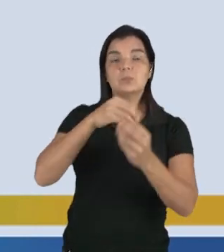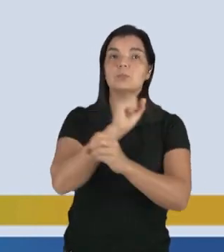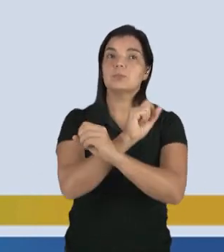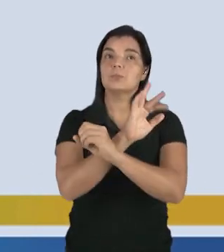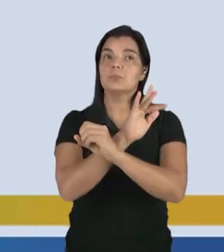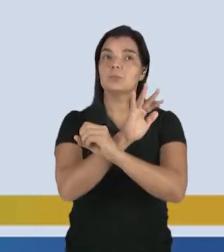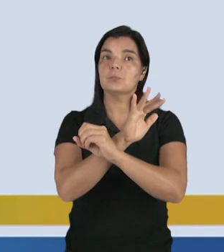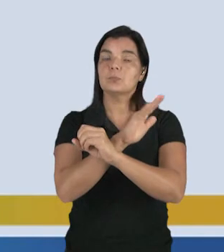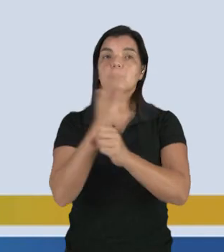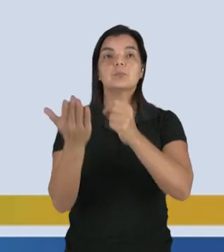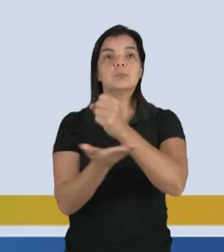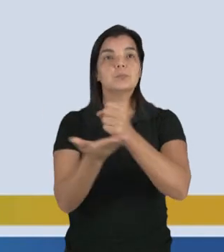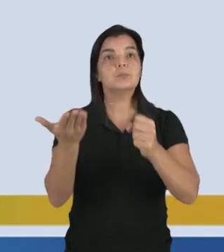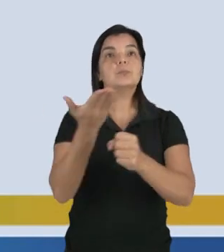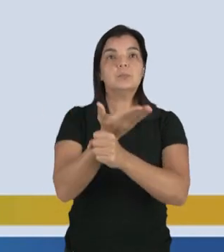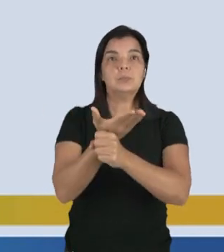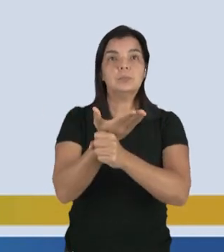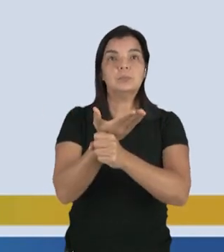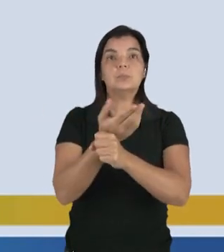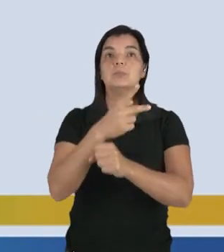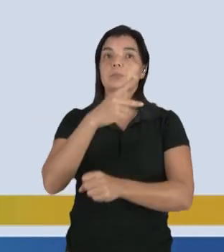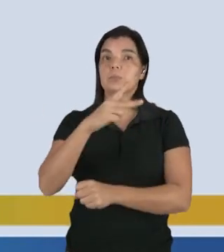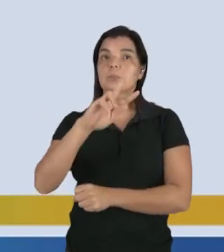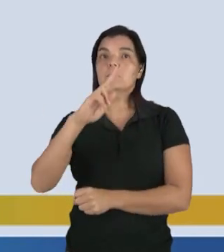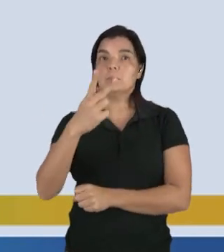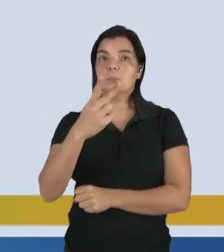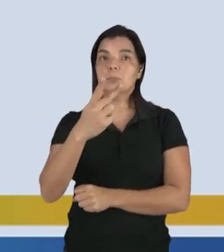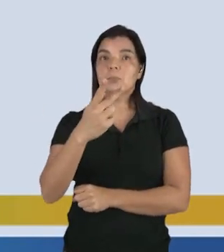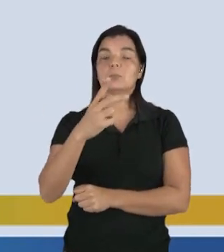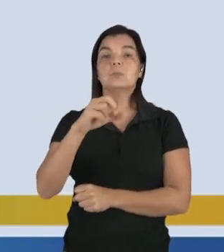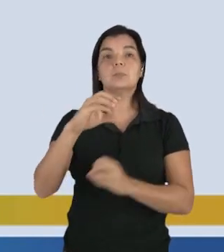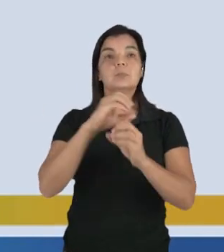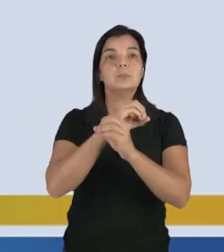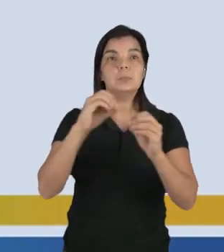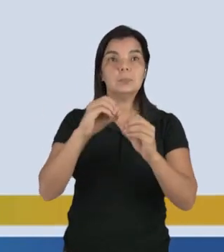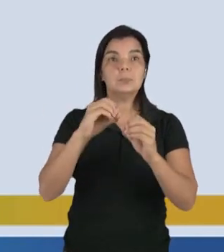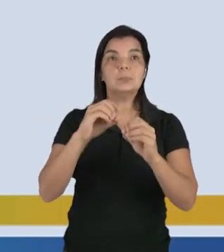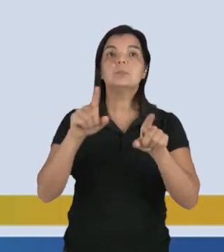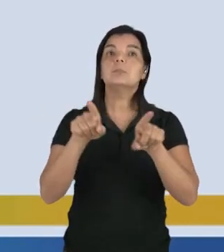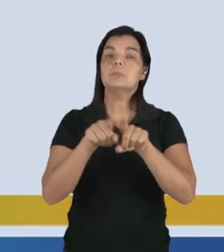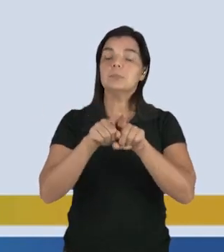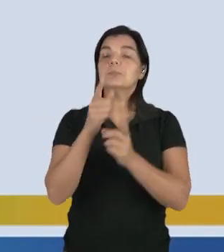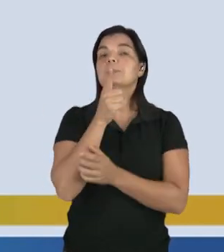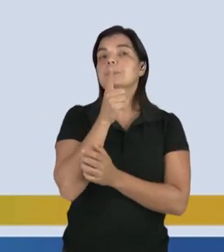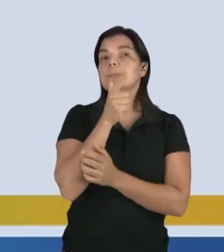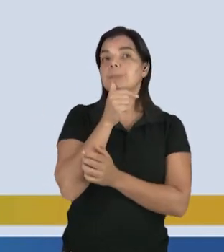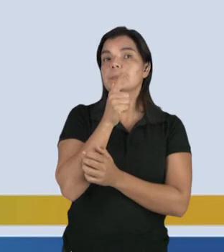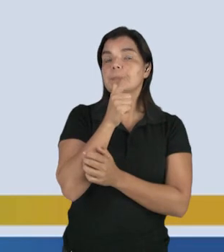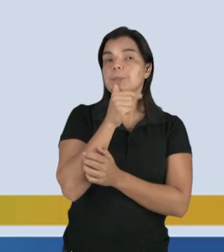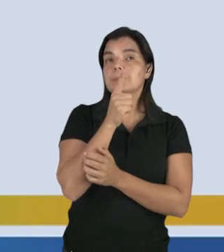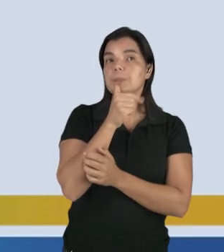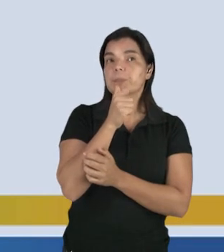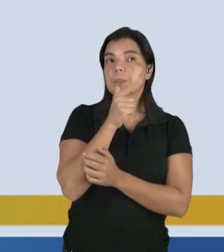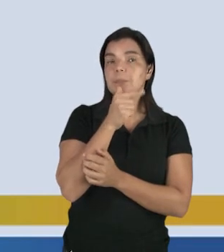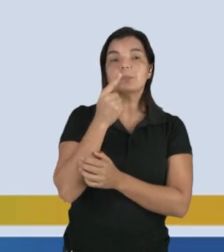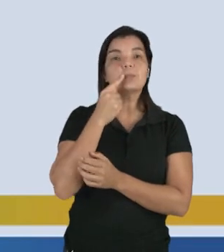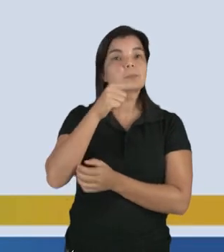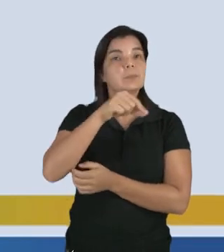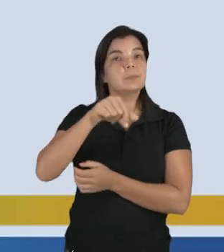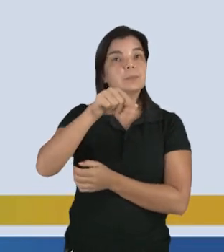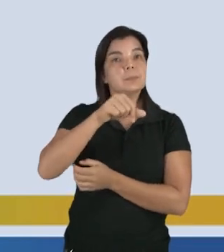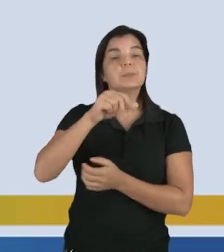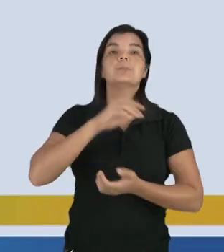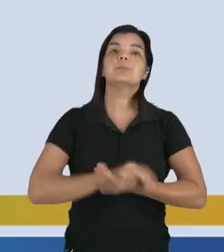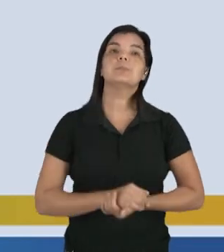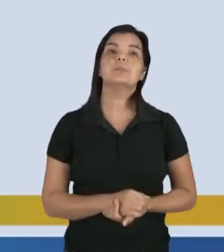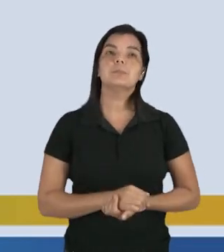misturamos um ácido e uma base, de modo que o pH do meio é neutralizado. E aí tem como produto água